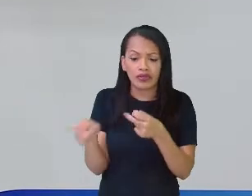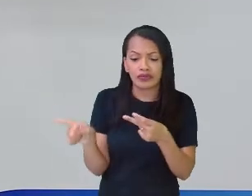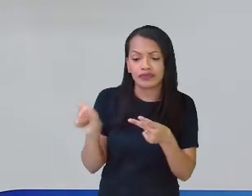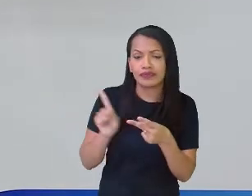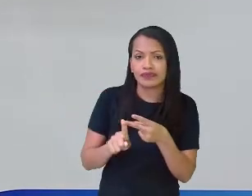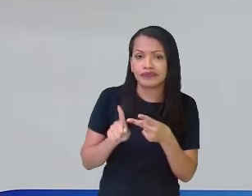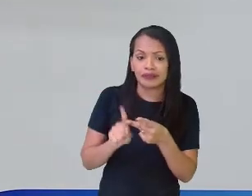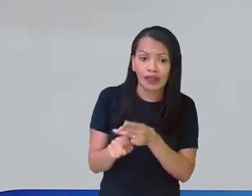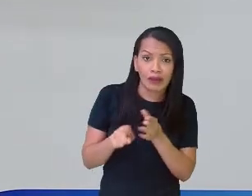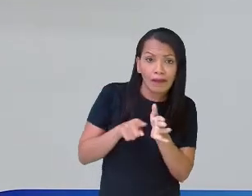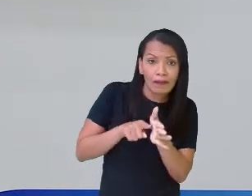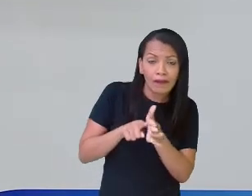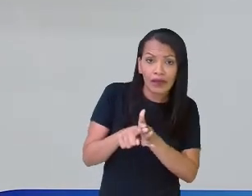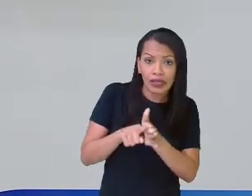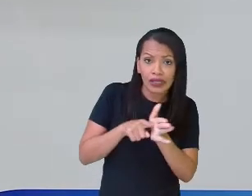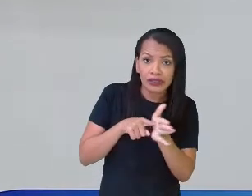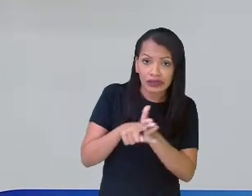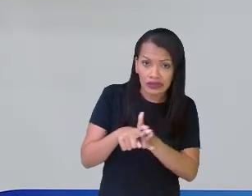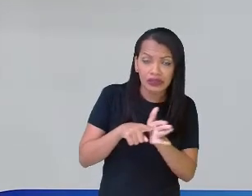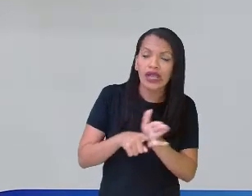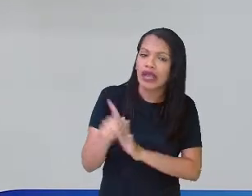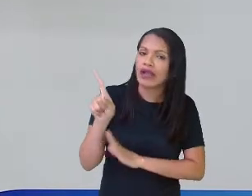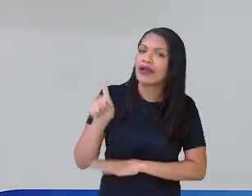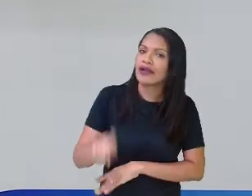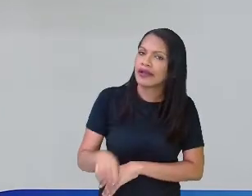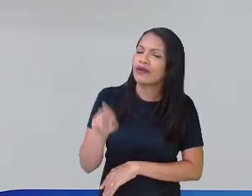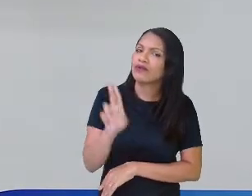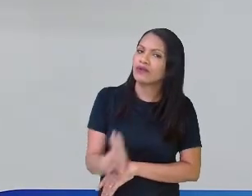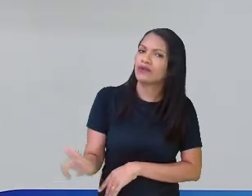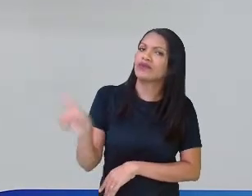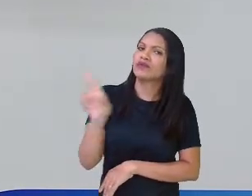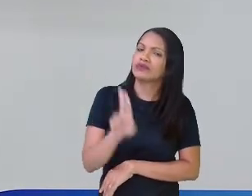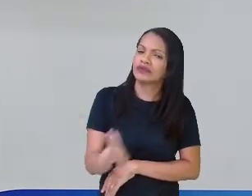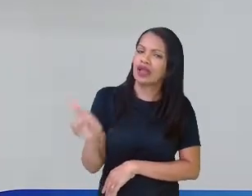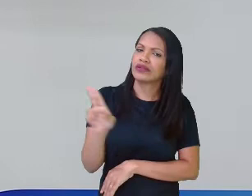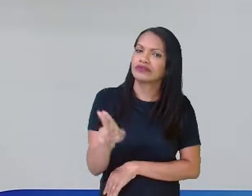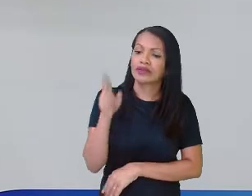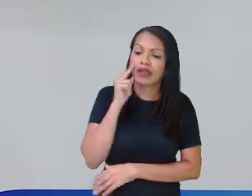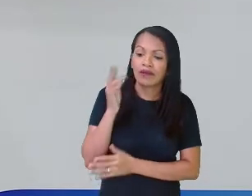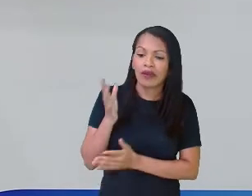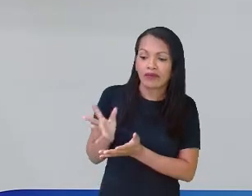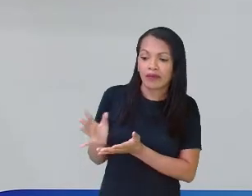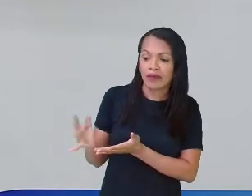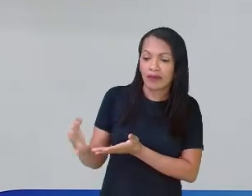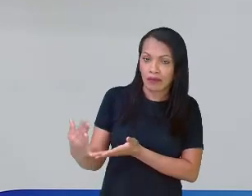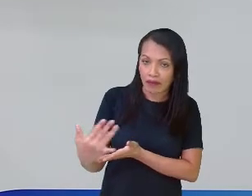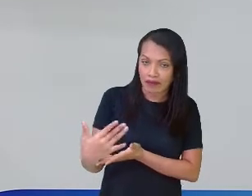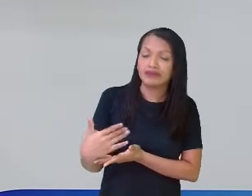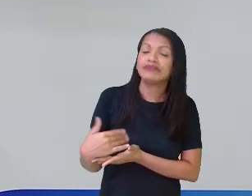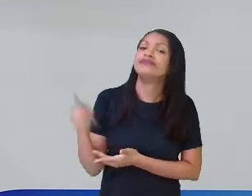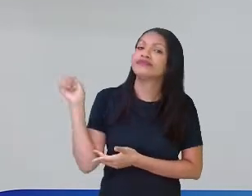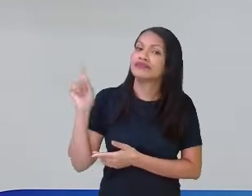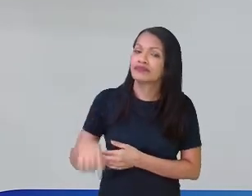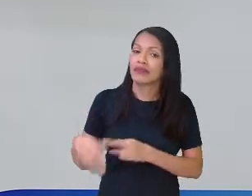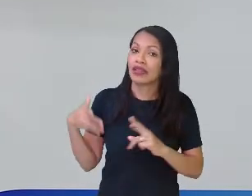com pesquisa. Pesquisa é muito utilizada para coleta de dados e são